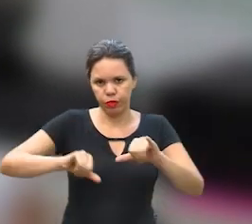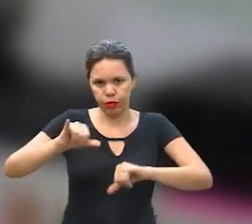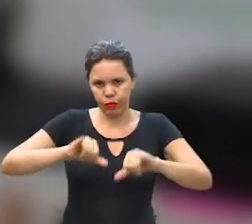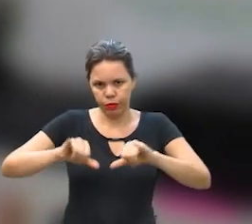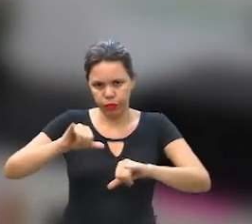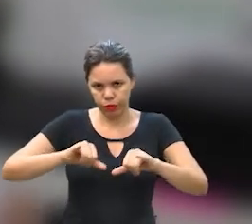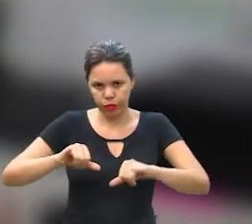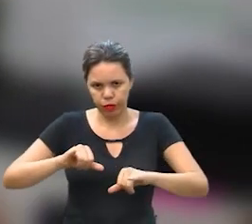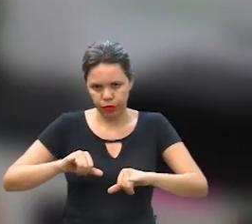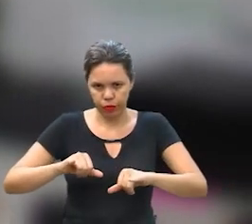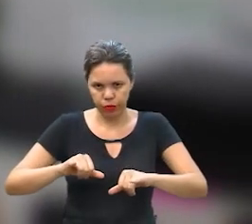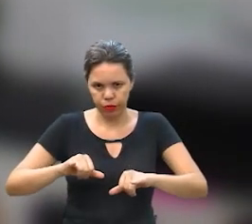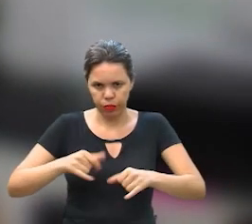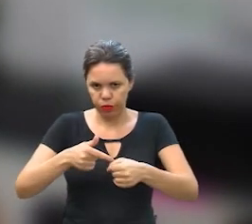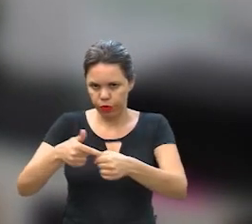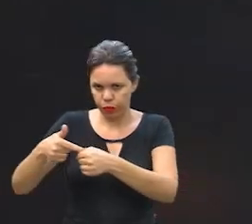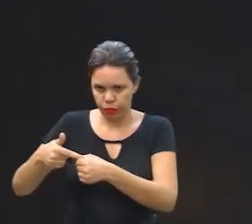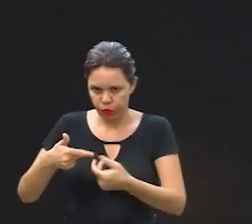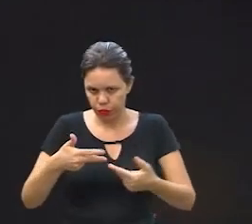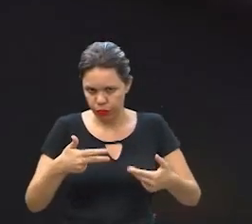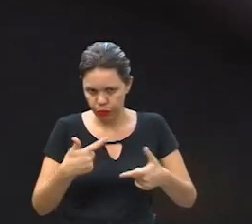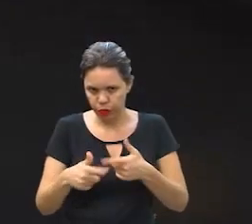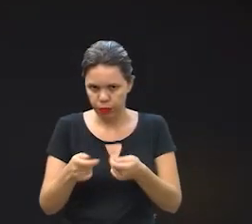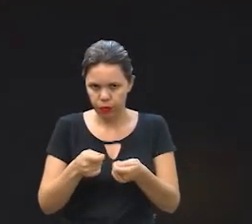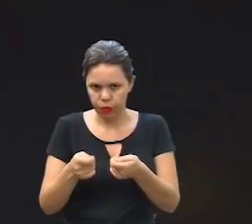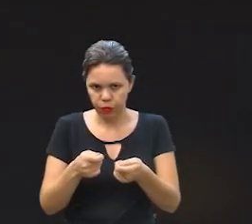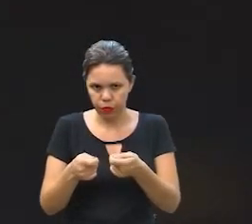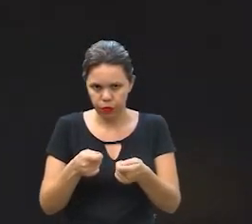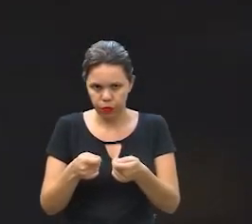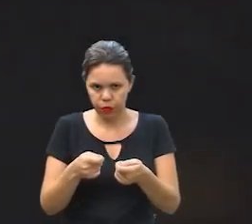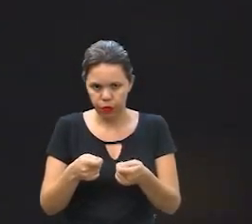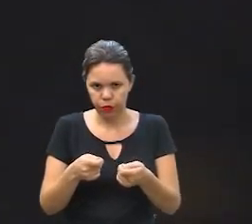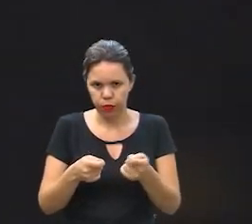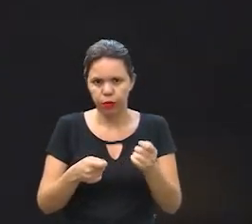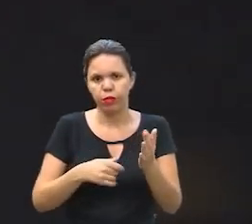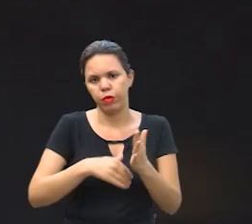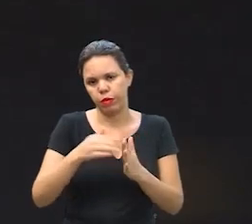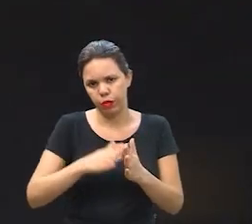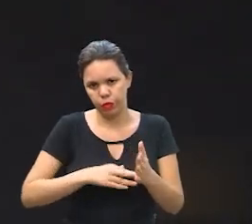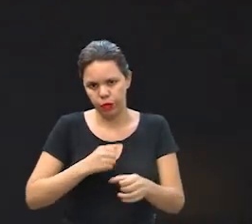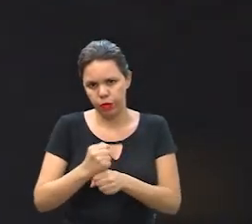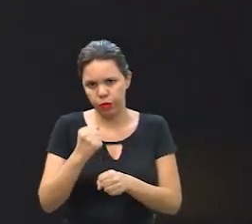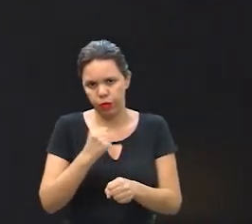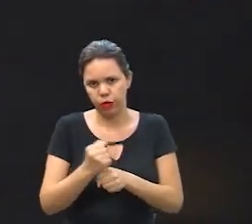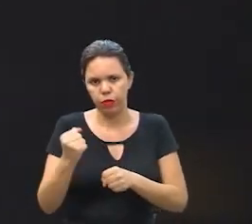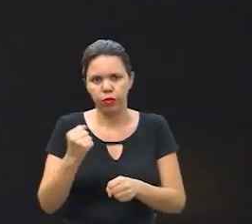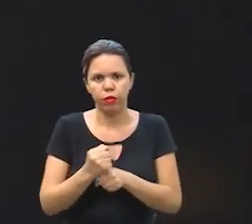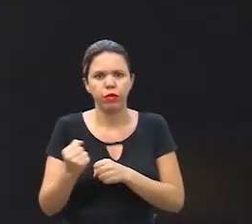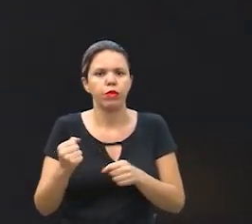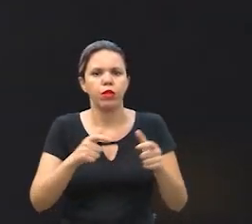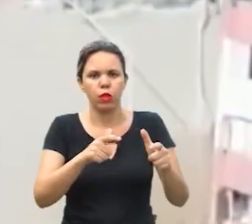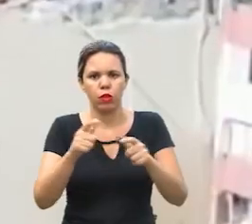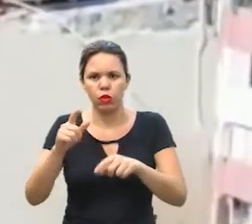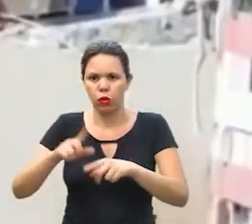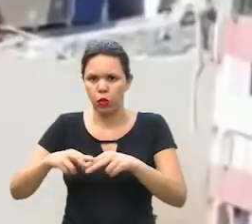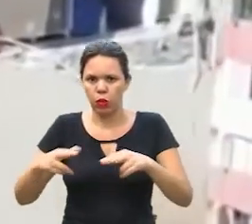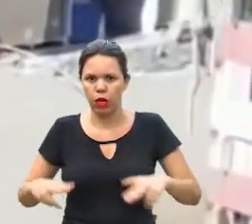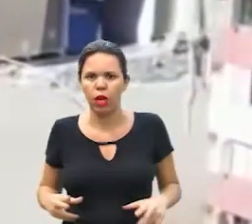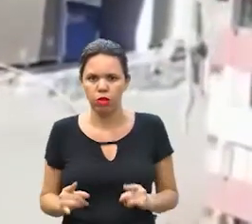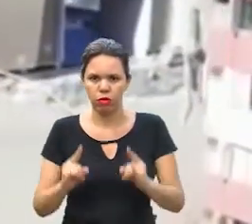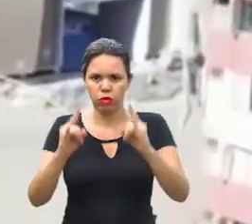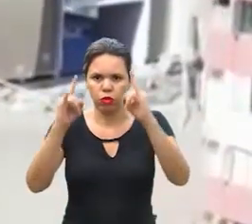químicos inflamáveis, combustíveis e controlados para impermeabilização ou blindagem de bens